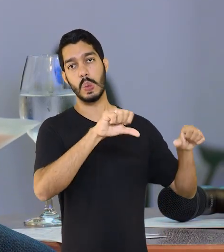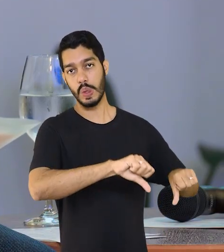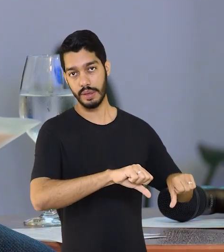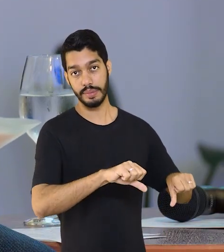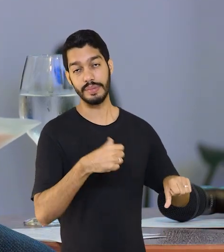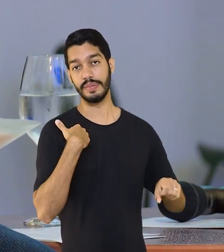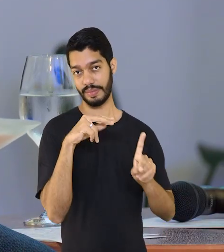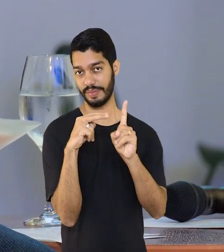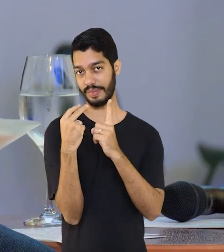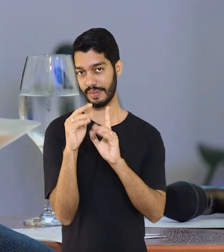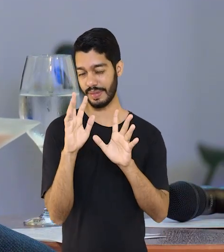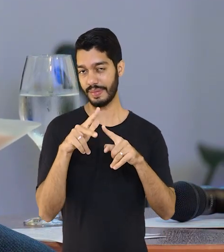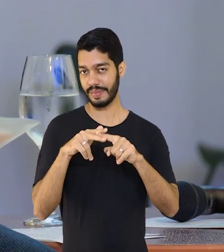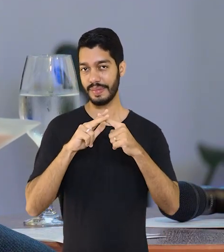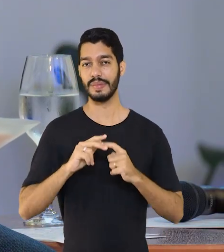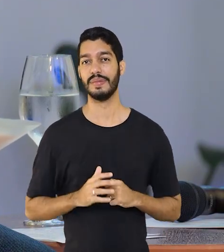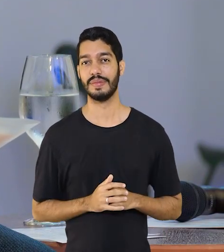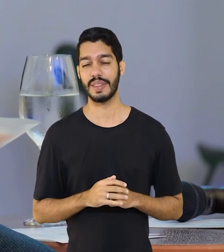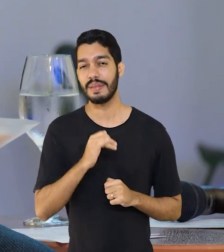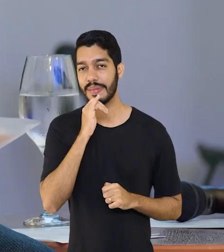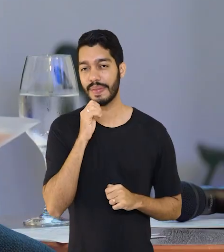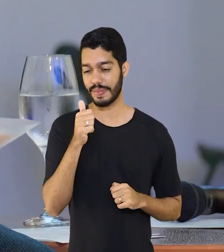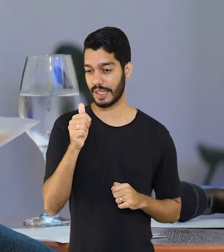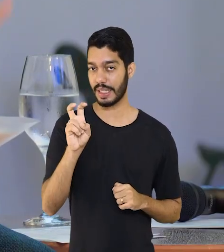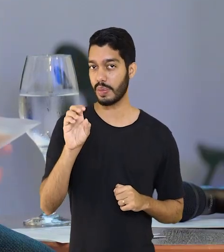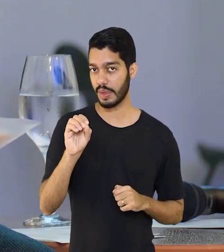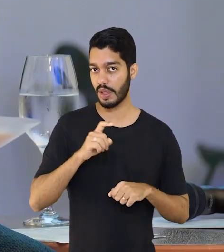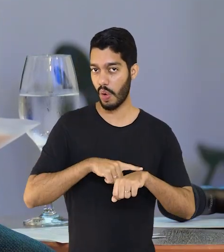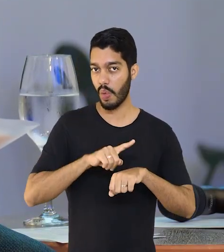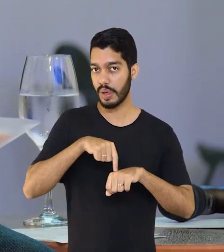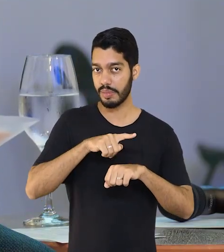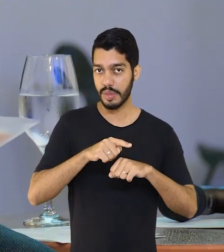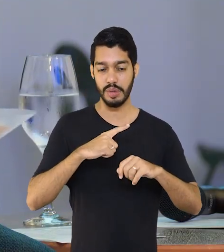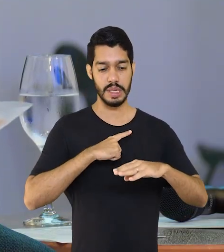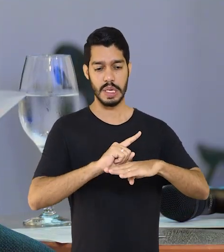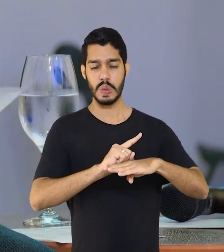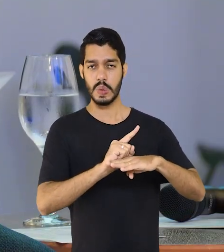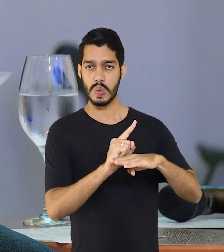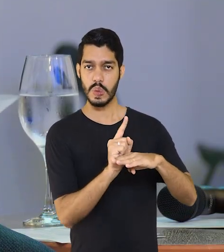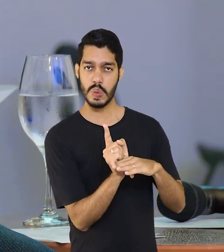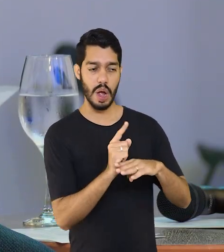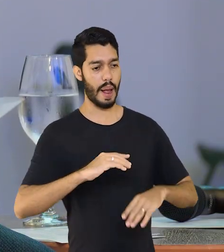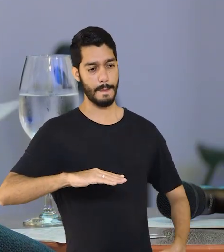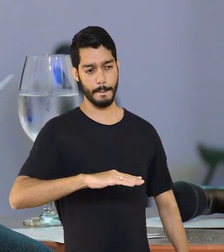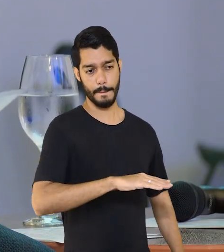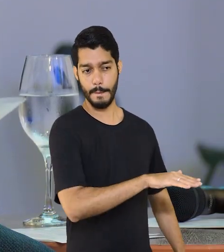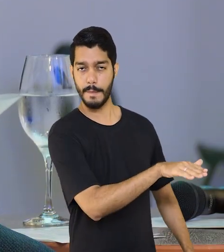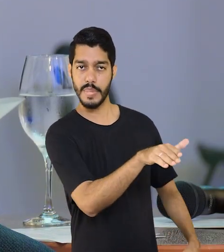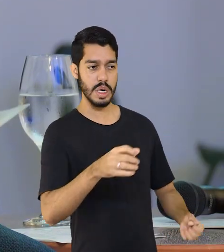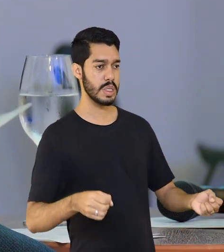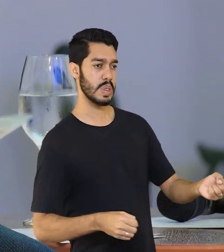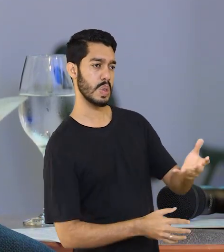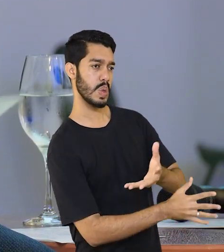vista, né? De fato, tem, vamos supor, 150 km por hora é o limite de fazer aquela